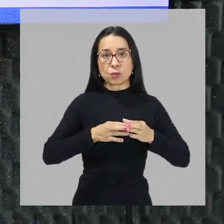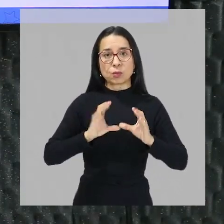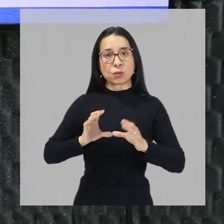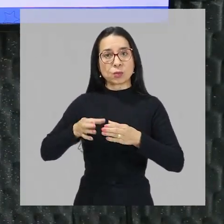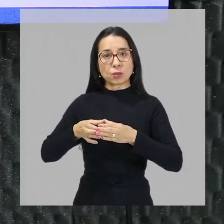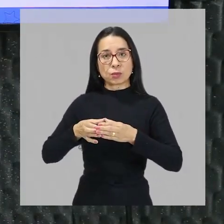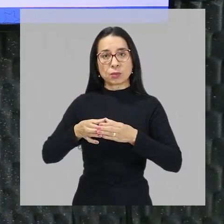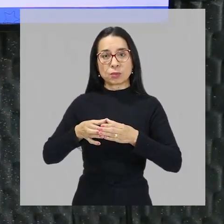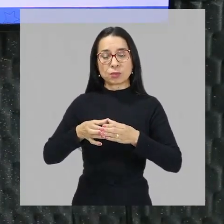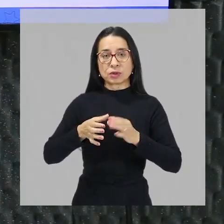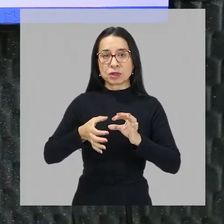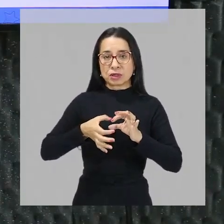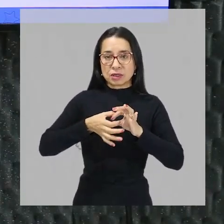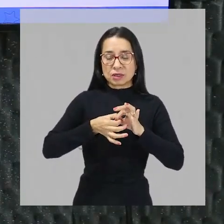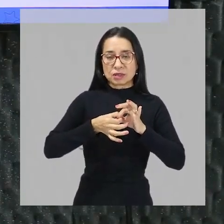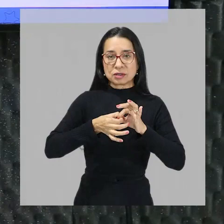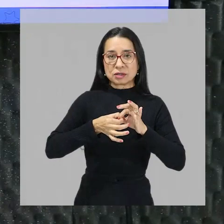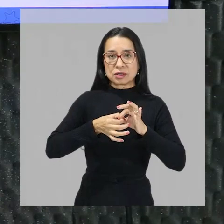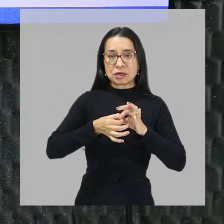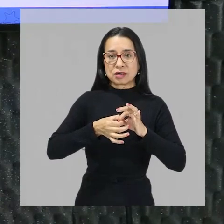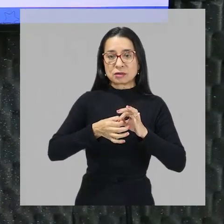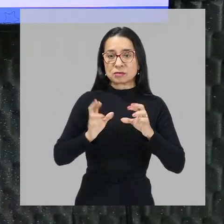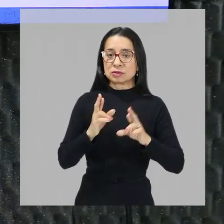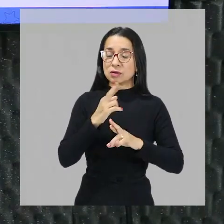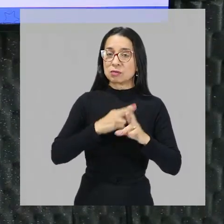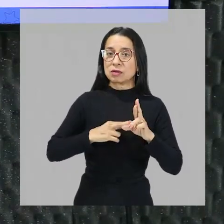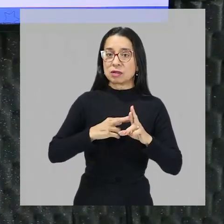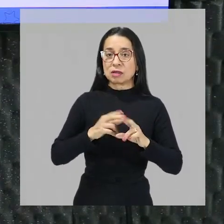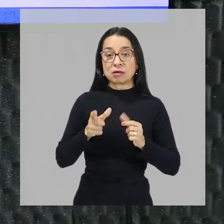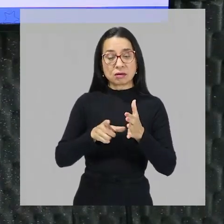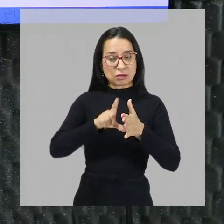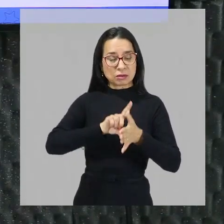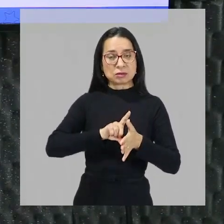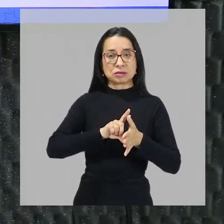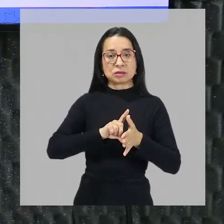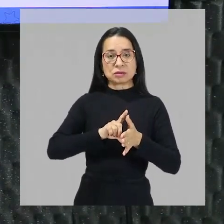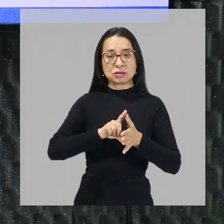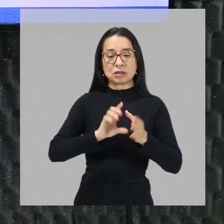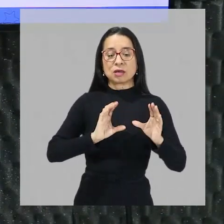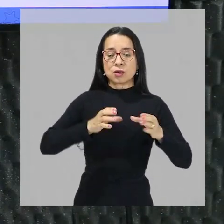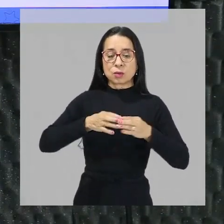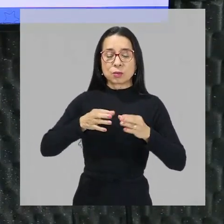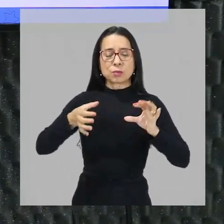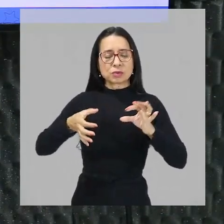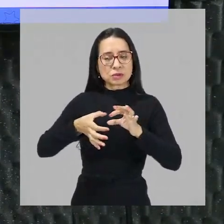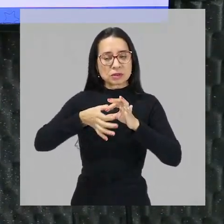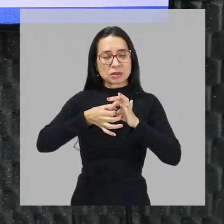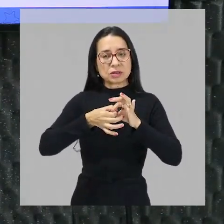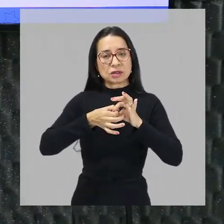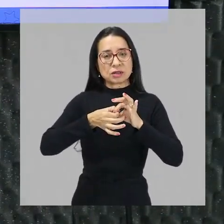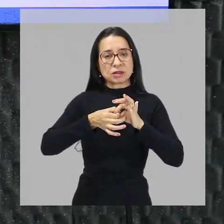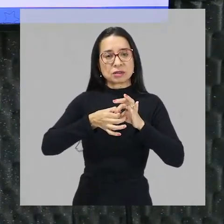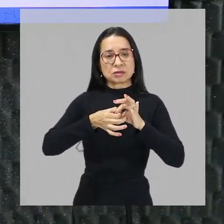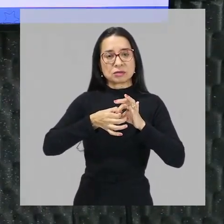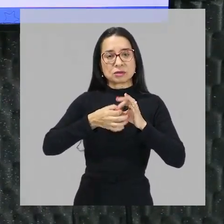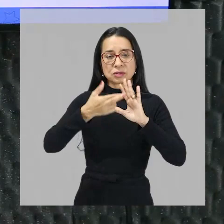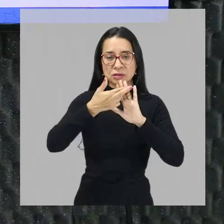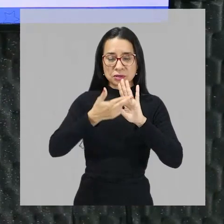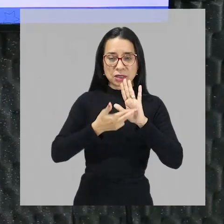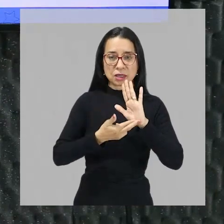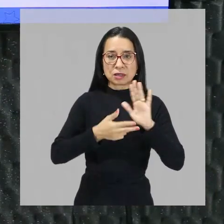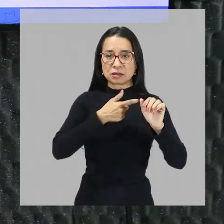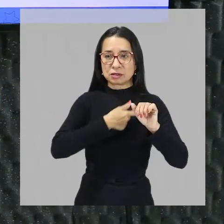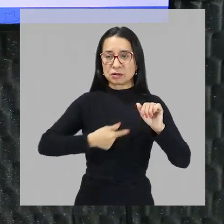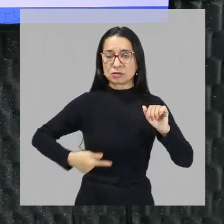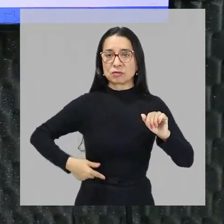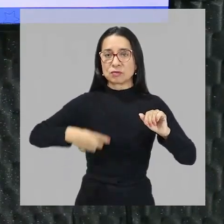anterior. Setores das elites políticas brasileiras ligados aos governos